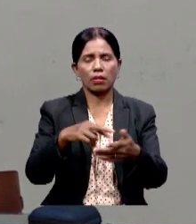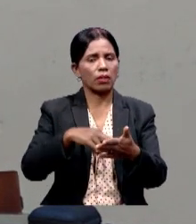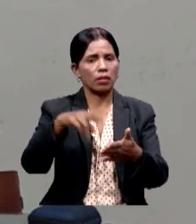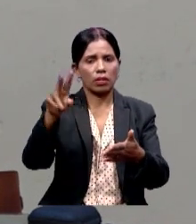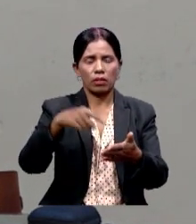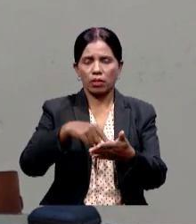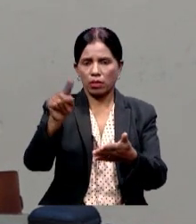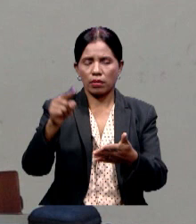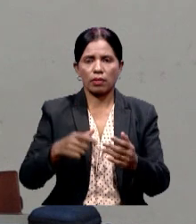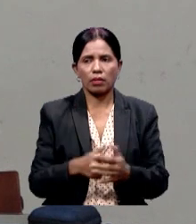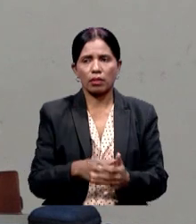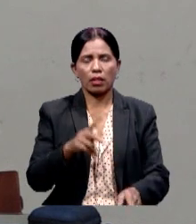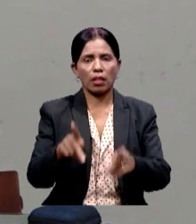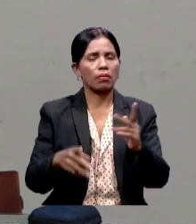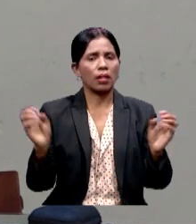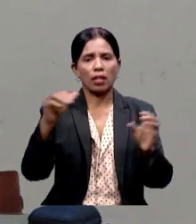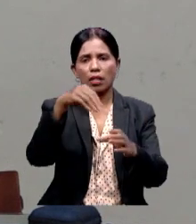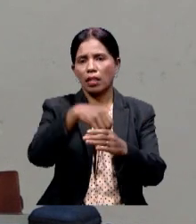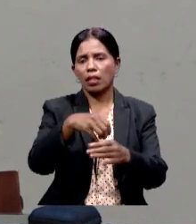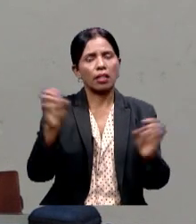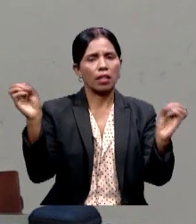be intervensi ne mai halara lai hona.